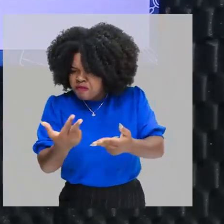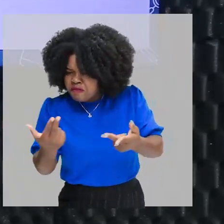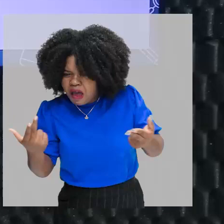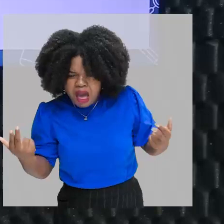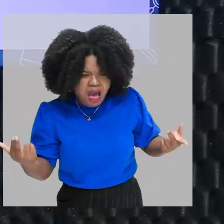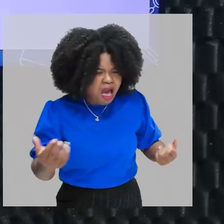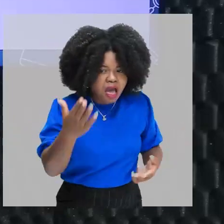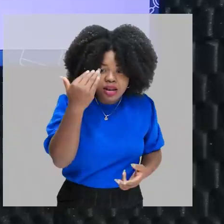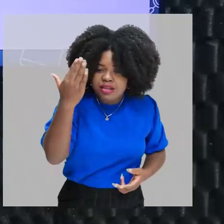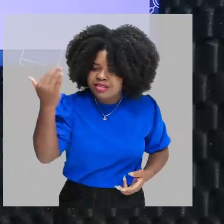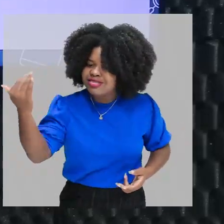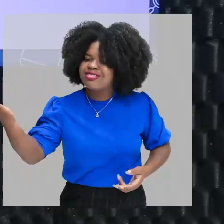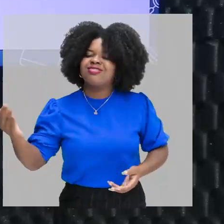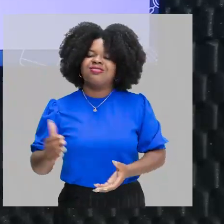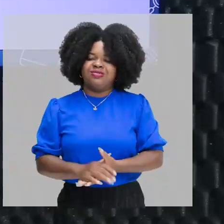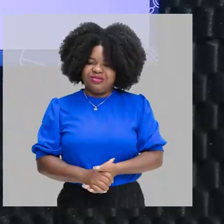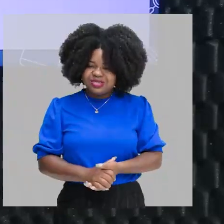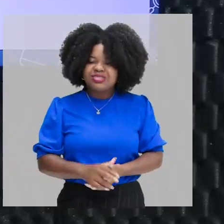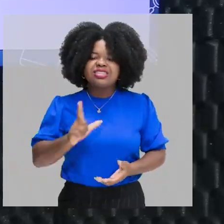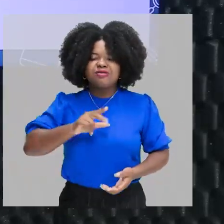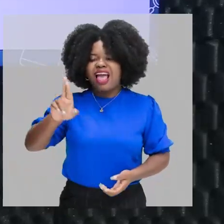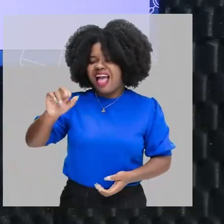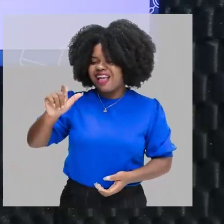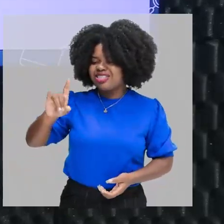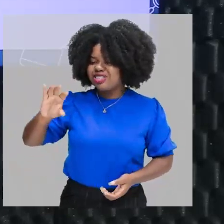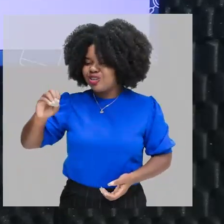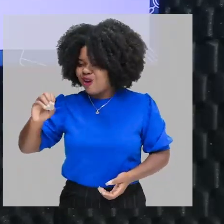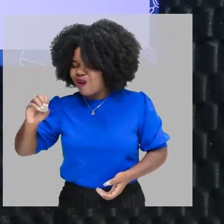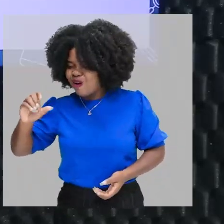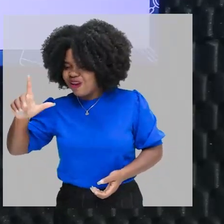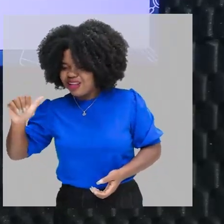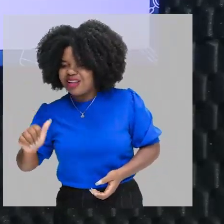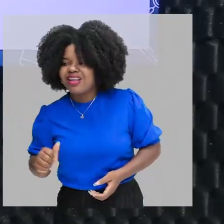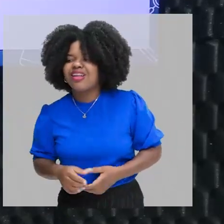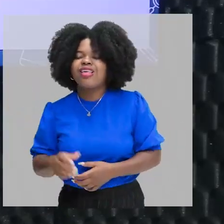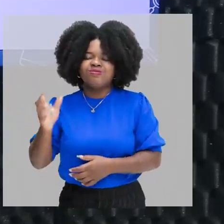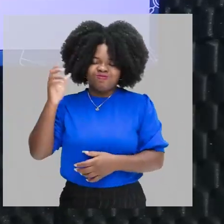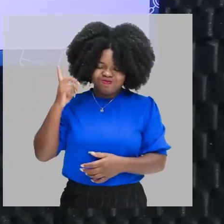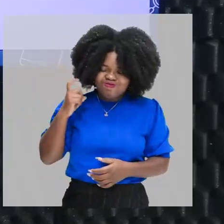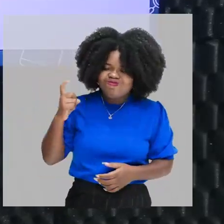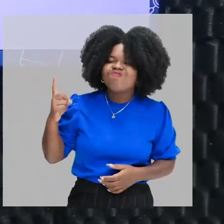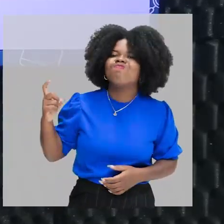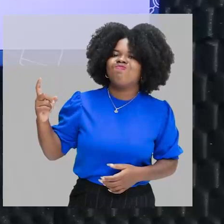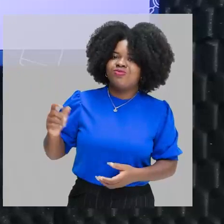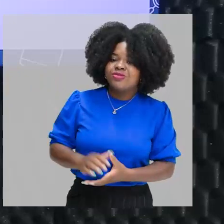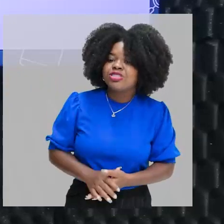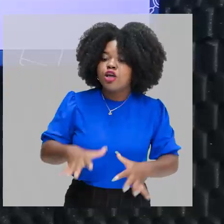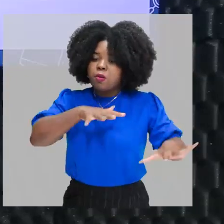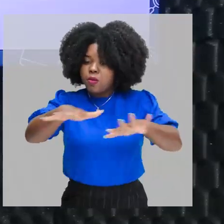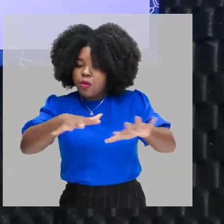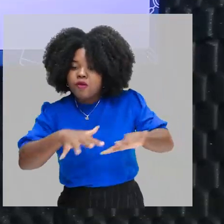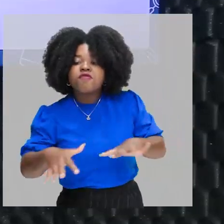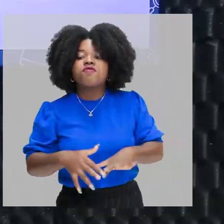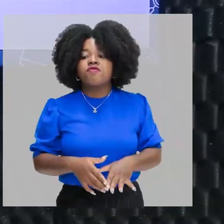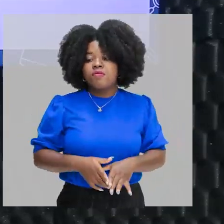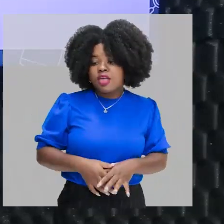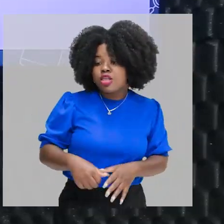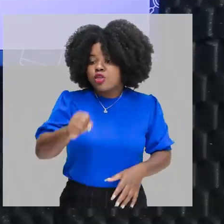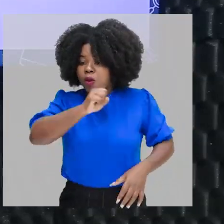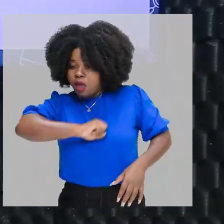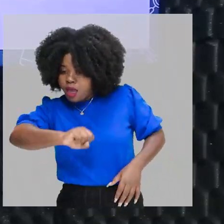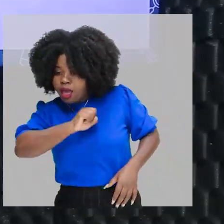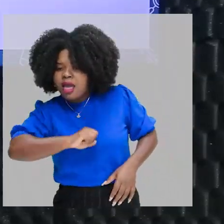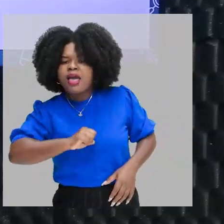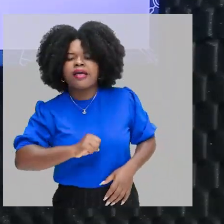o desenvolvimento do circuito das radiolas fizeram o movimento reggae alcançar a solidez em meados